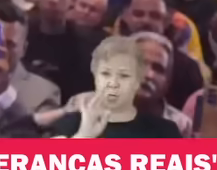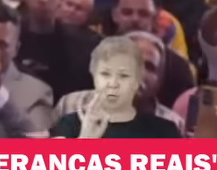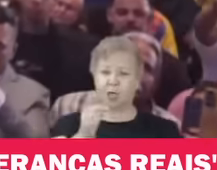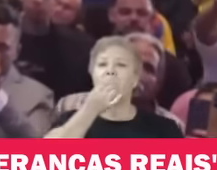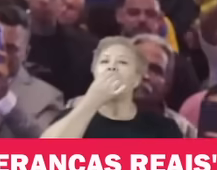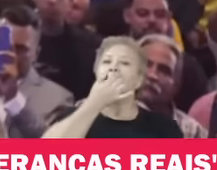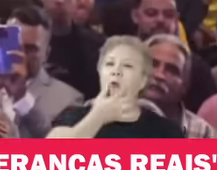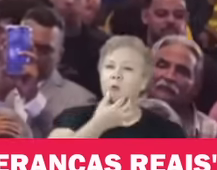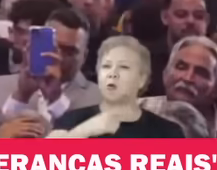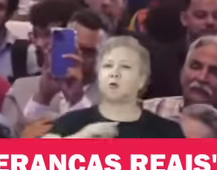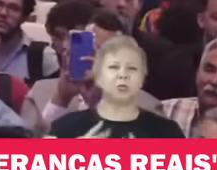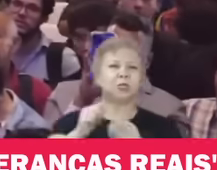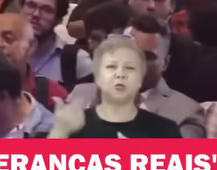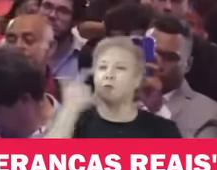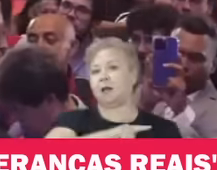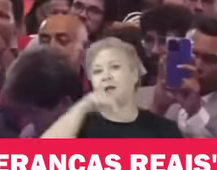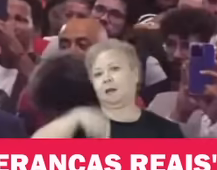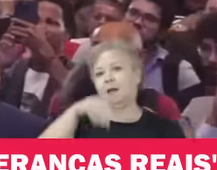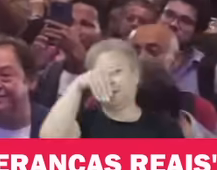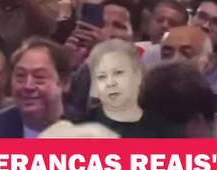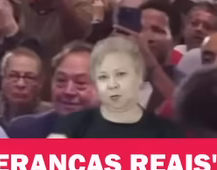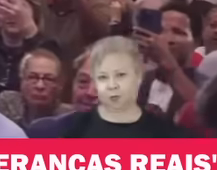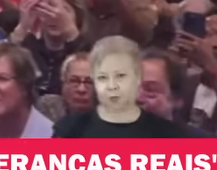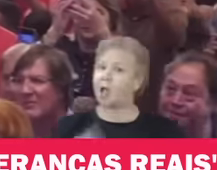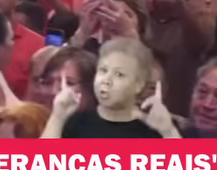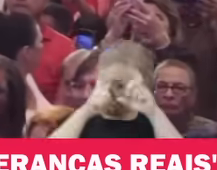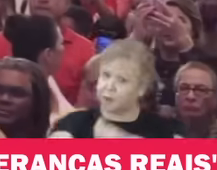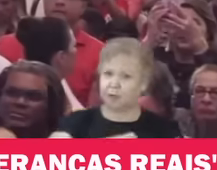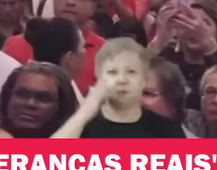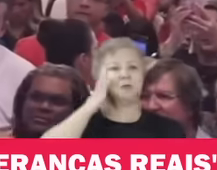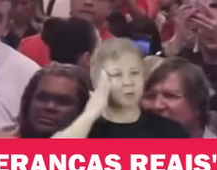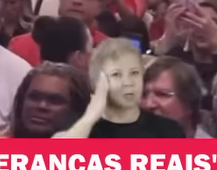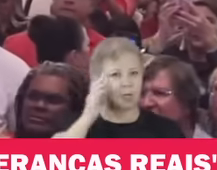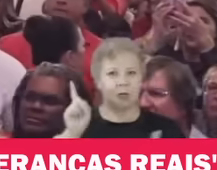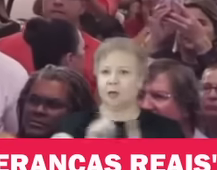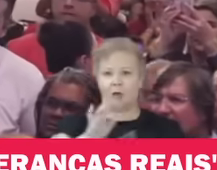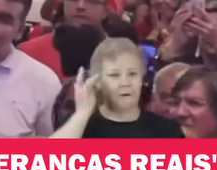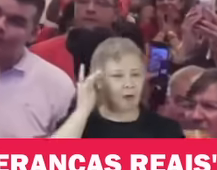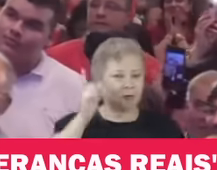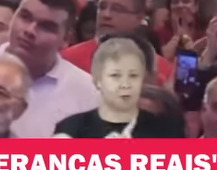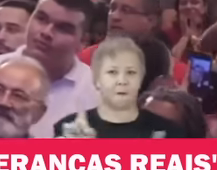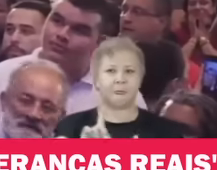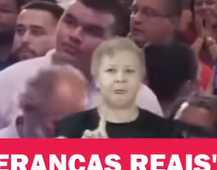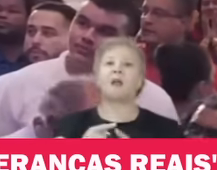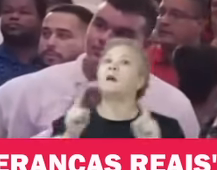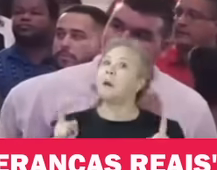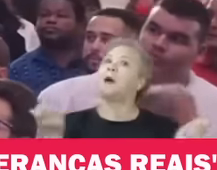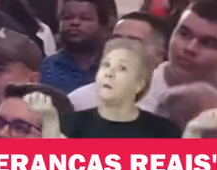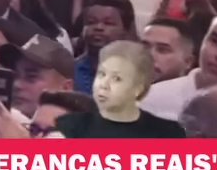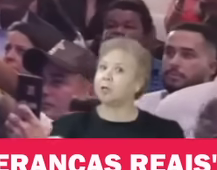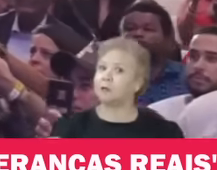o Boulos tem tudo para ganhar essas eleições. Não é fácil, não é fácil, mas é plenamente